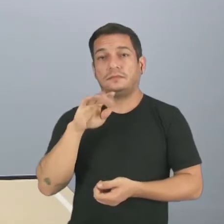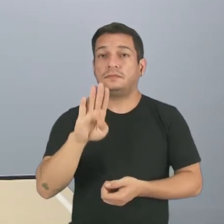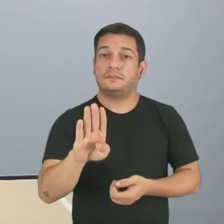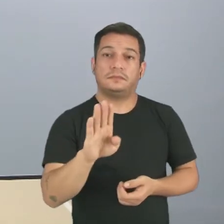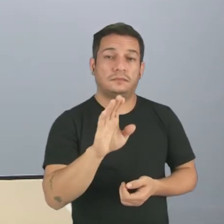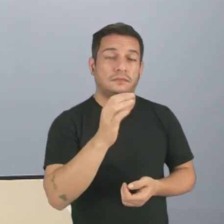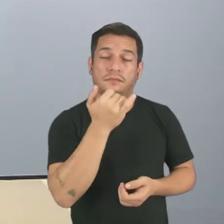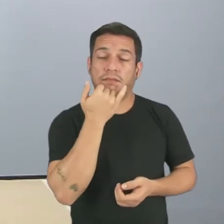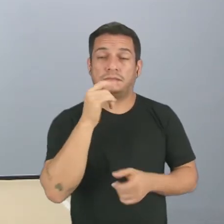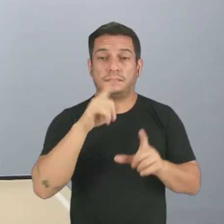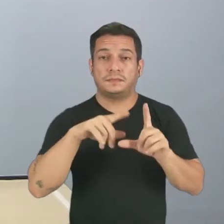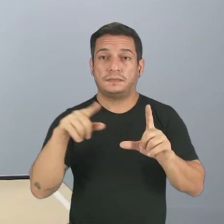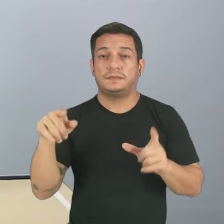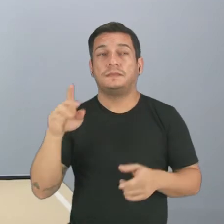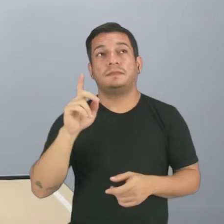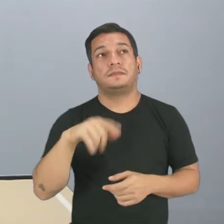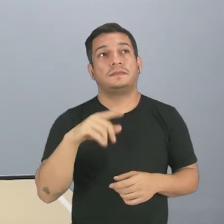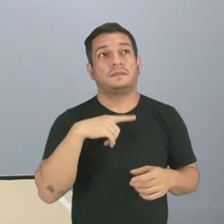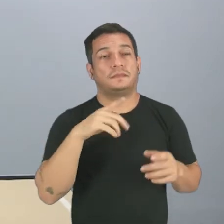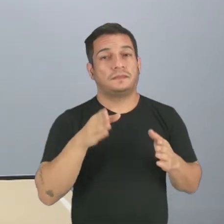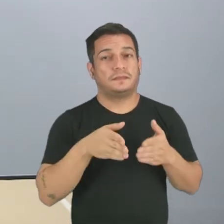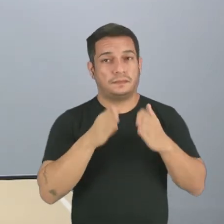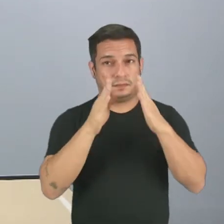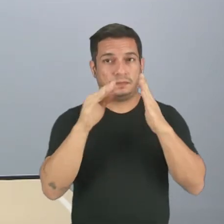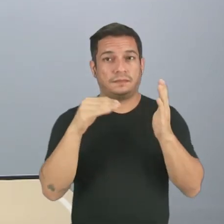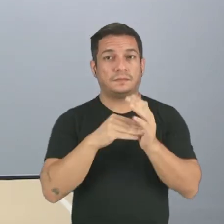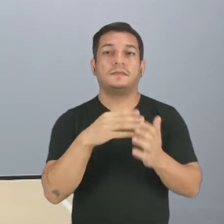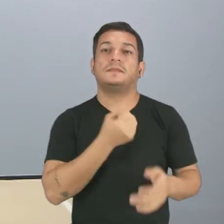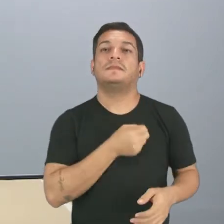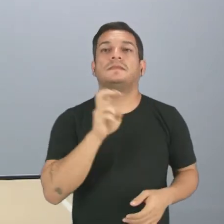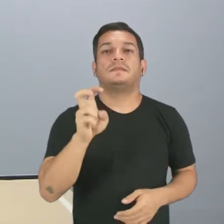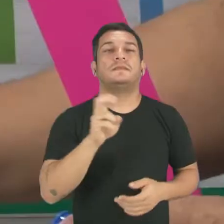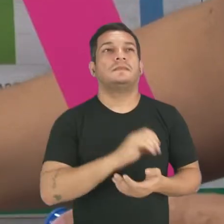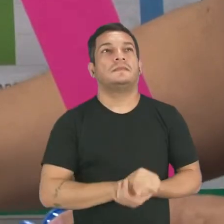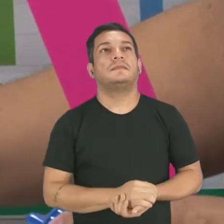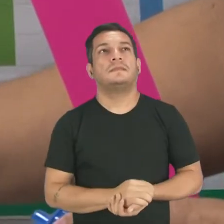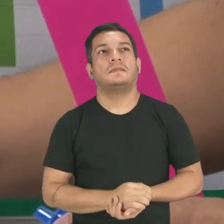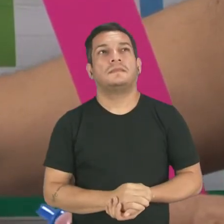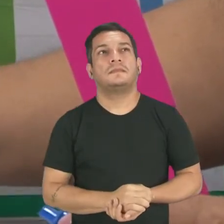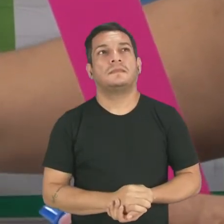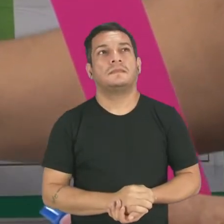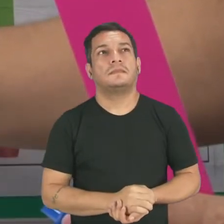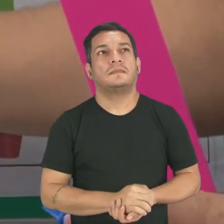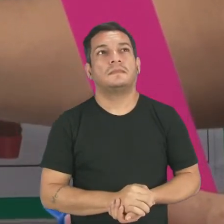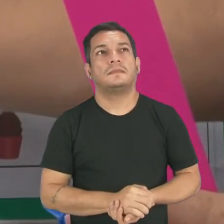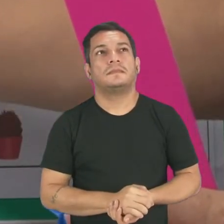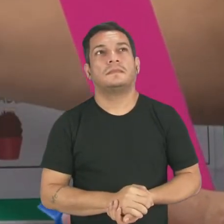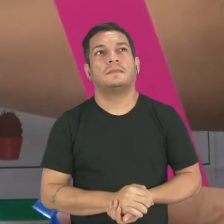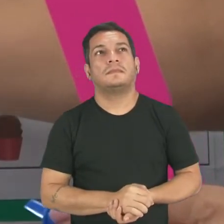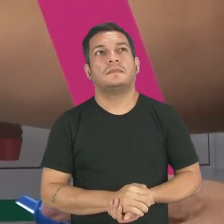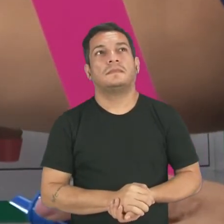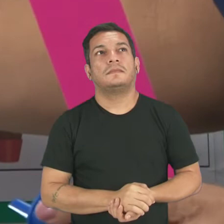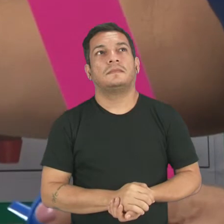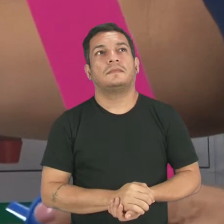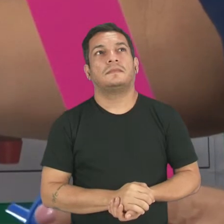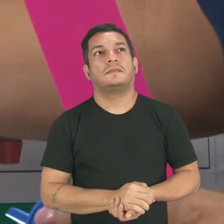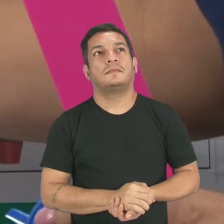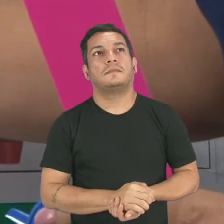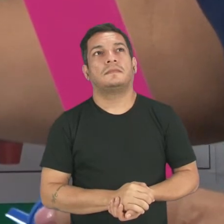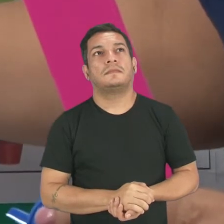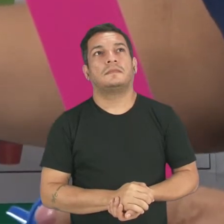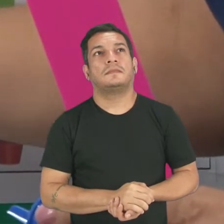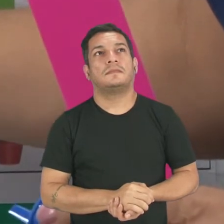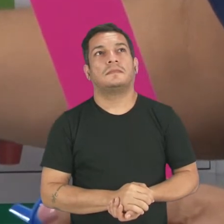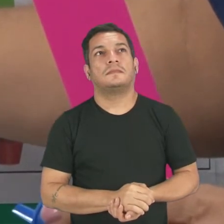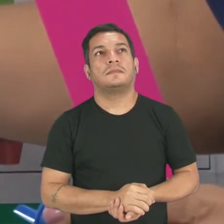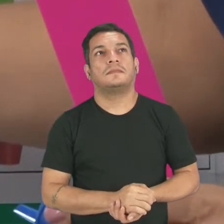gráfico a barrinha está indo até o número 5? Aqui o cupcake e aqui o